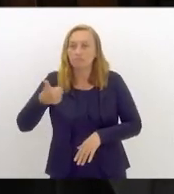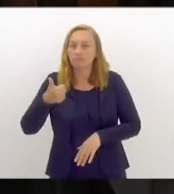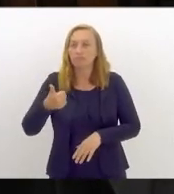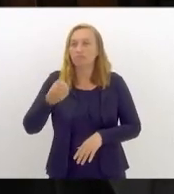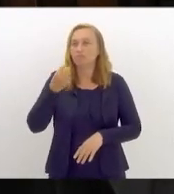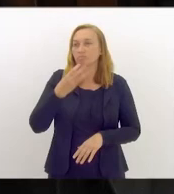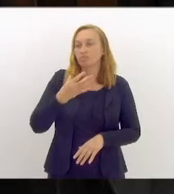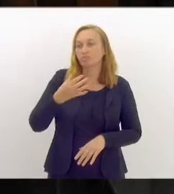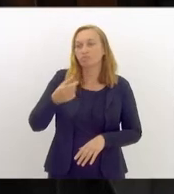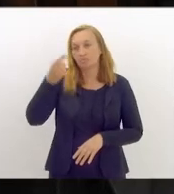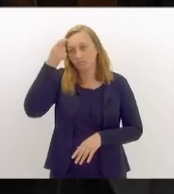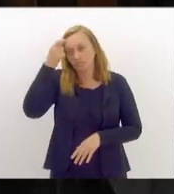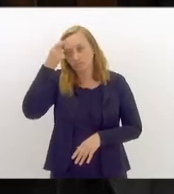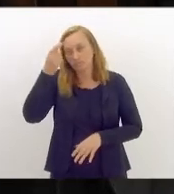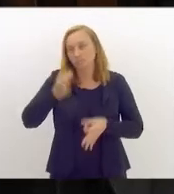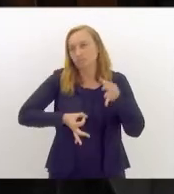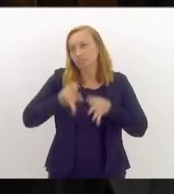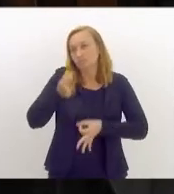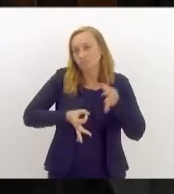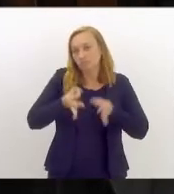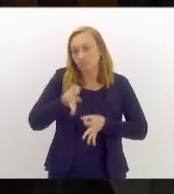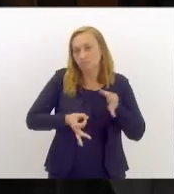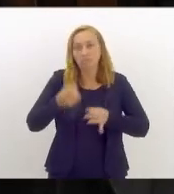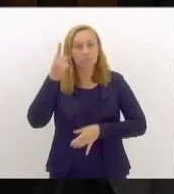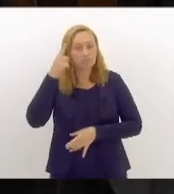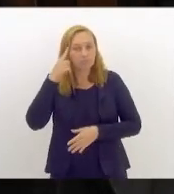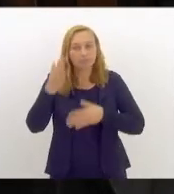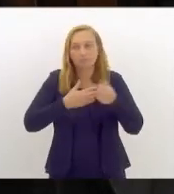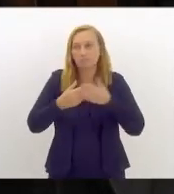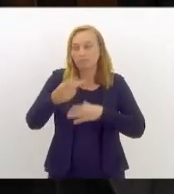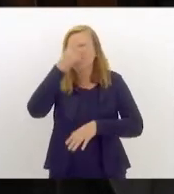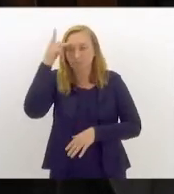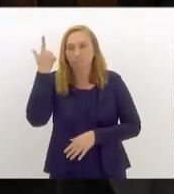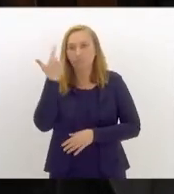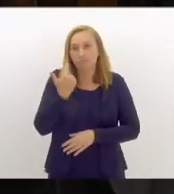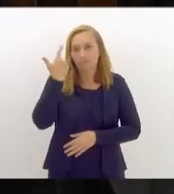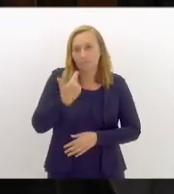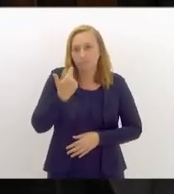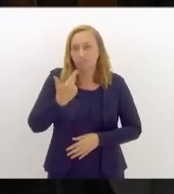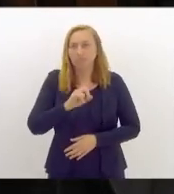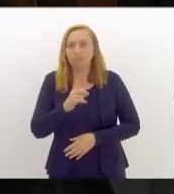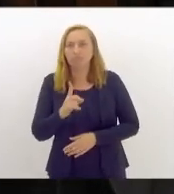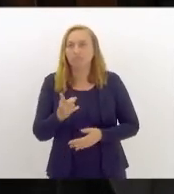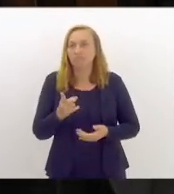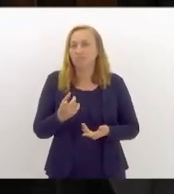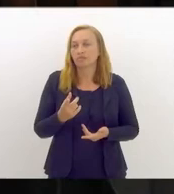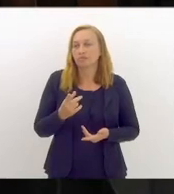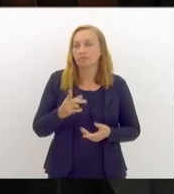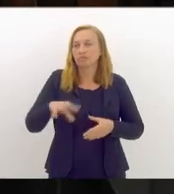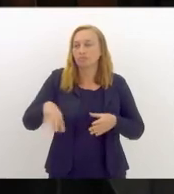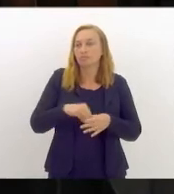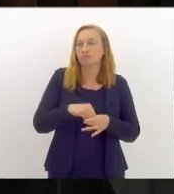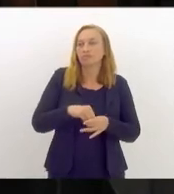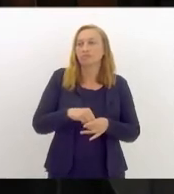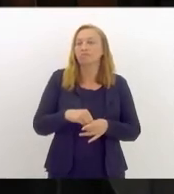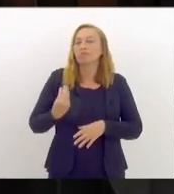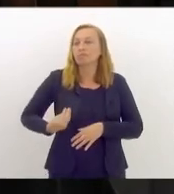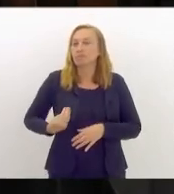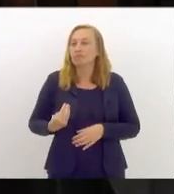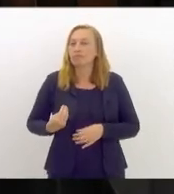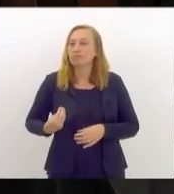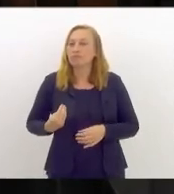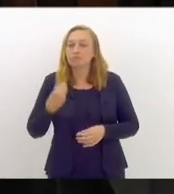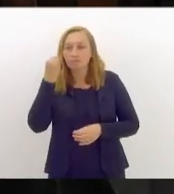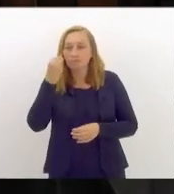bons juízes o bom juiz sente e pensa como qualquer pessoa normal não é peça de uma engrenagem vivifica